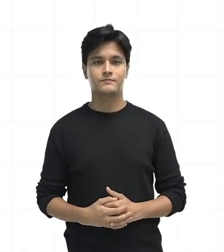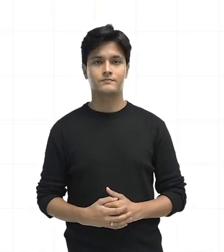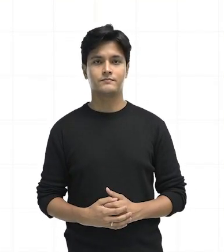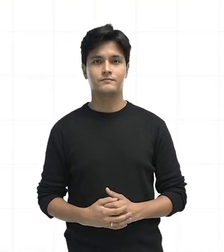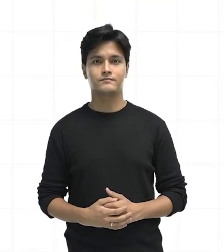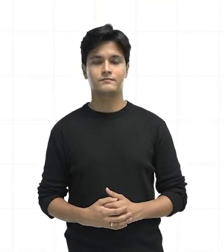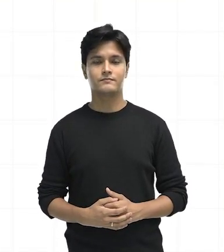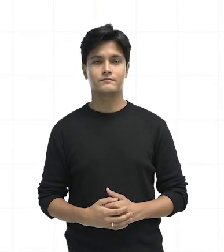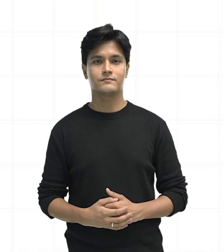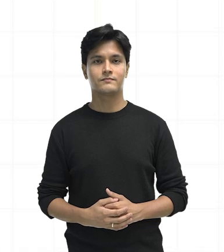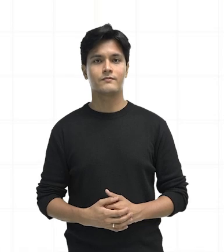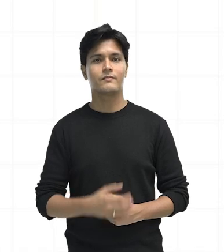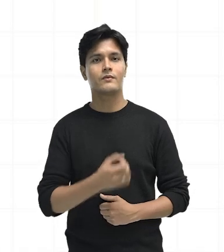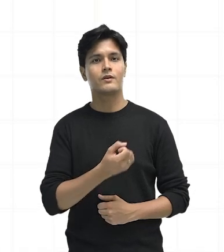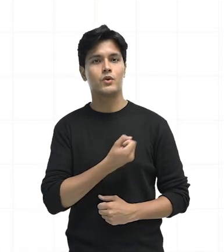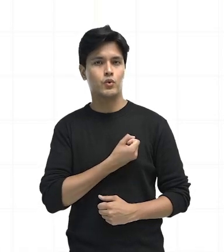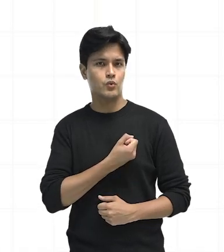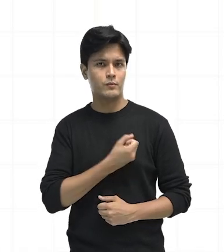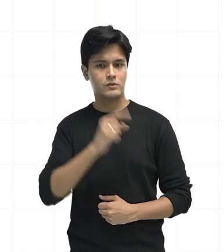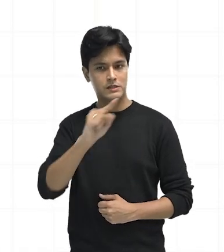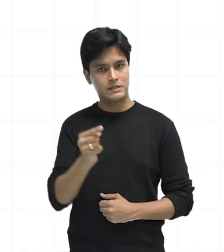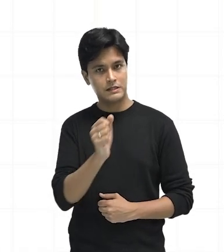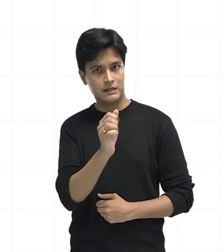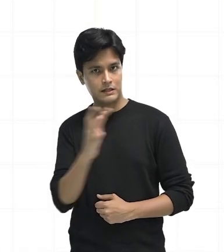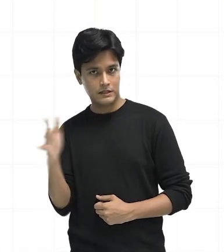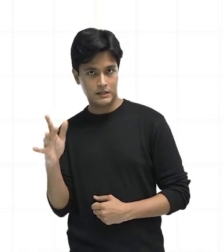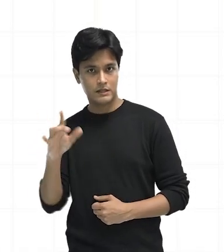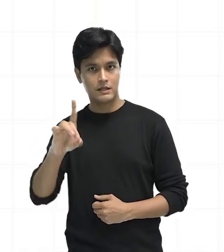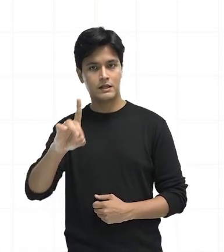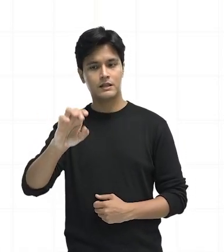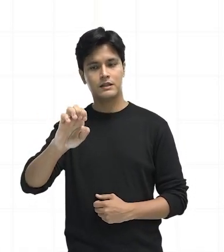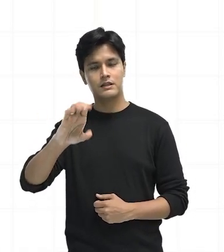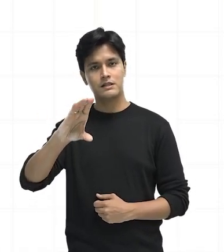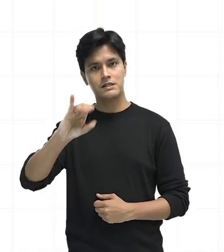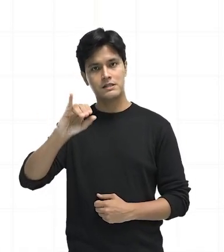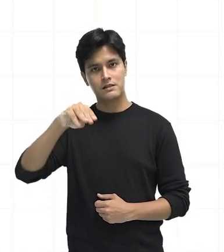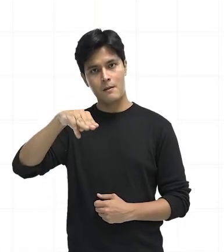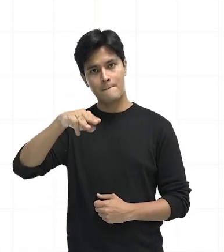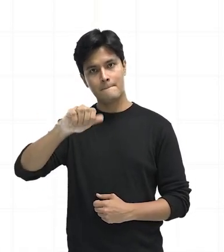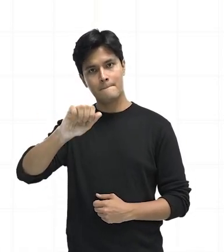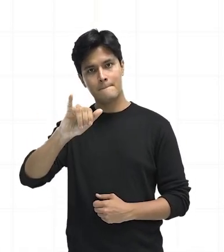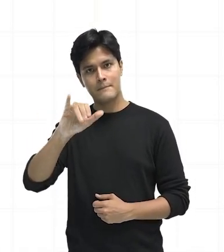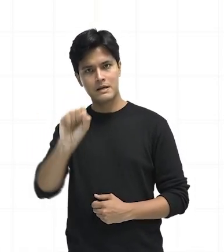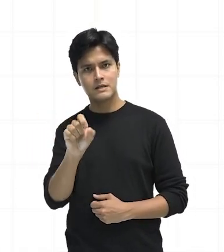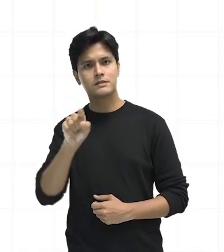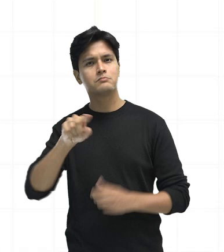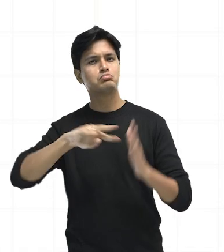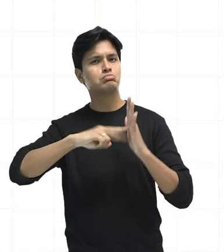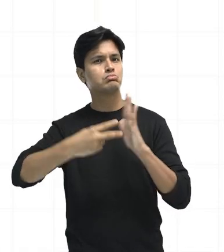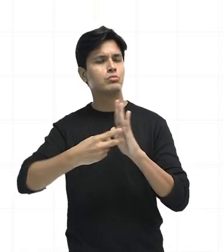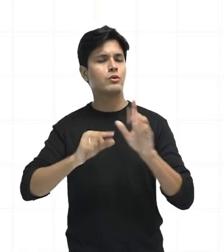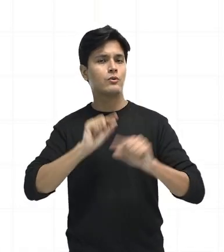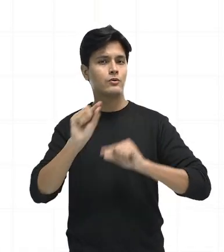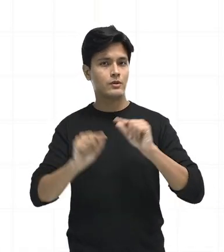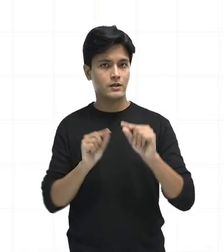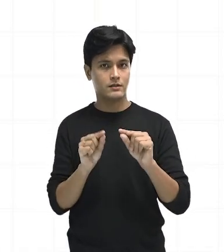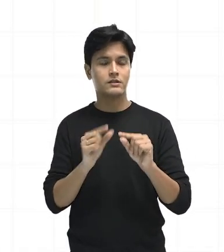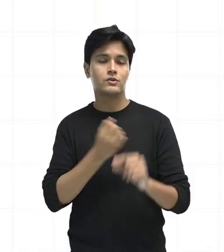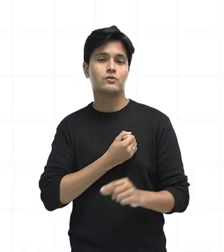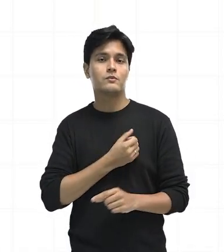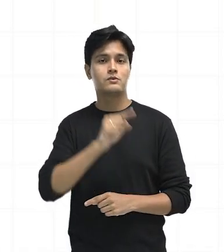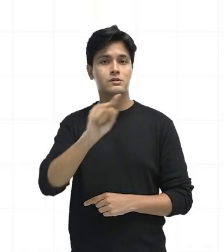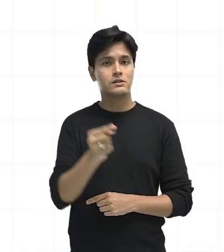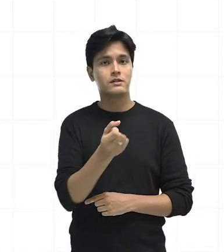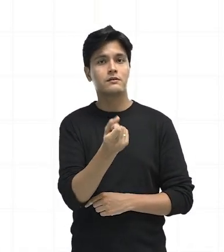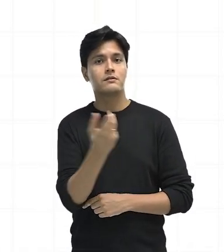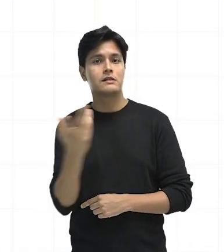O que são números decimais, tá? Números decimais. Os números decimais têm